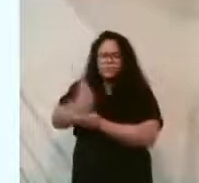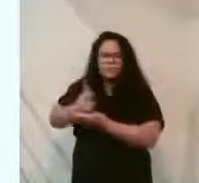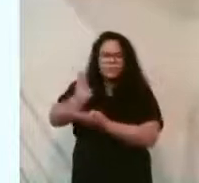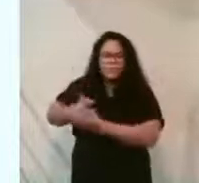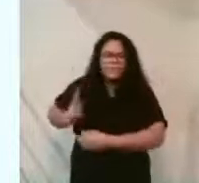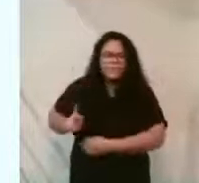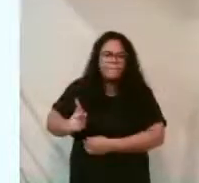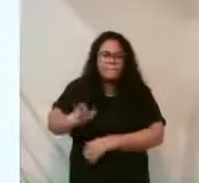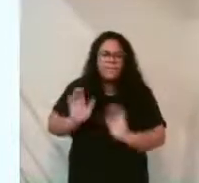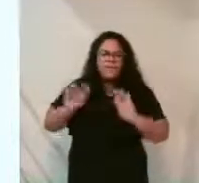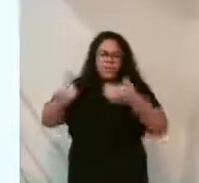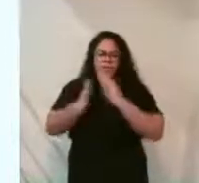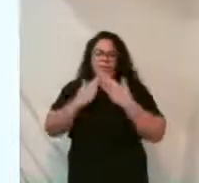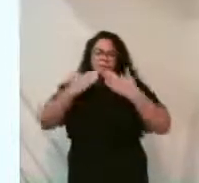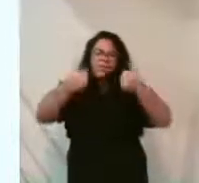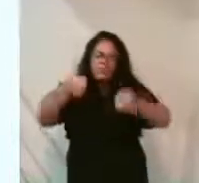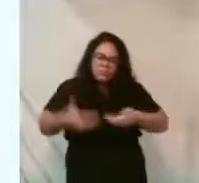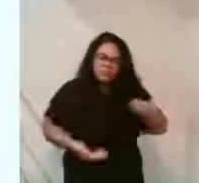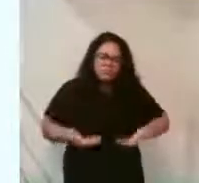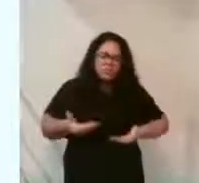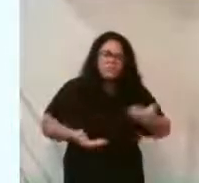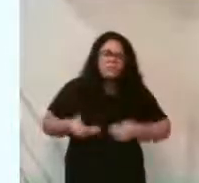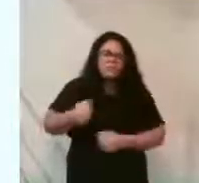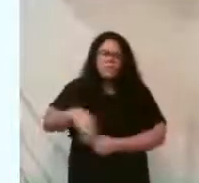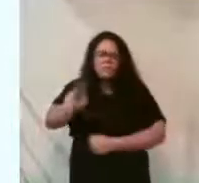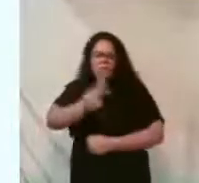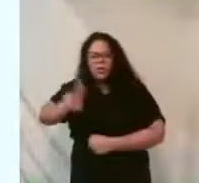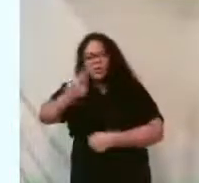administrativa da prestação de serviços de manejo de resíduos sólidos.